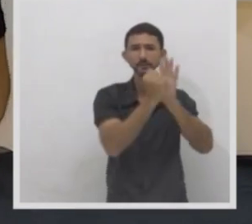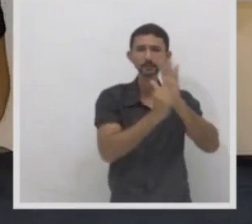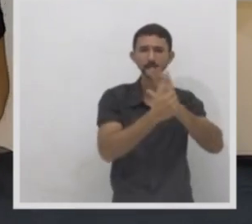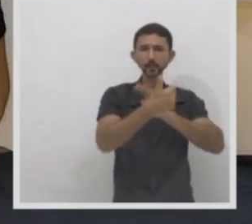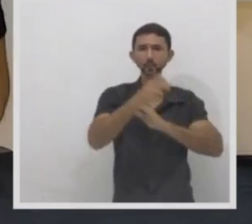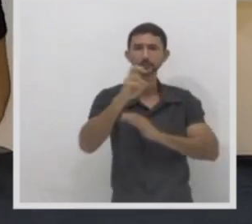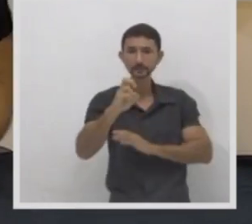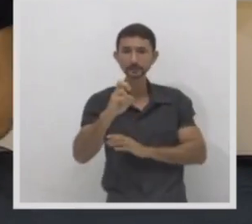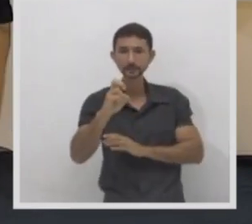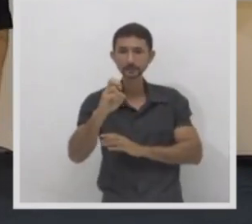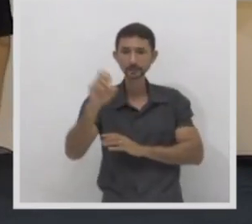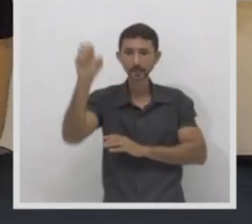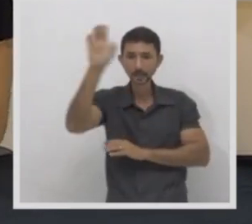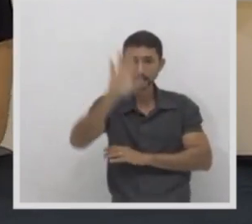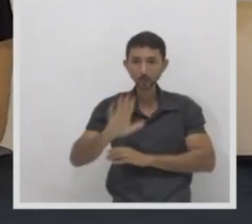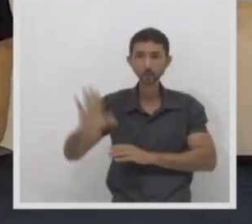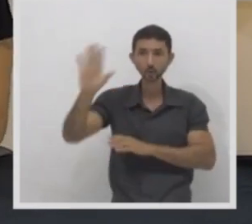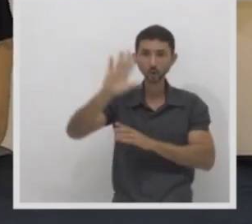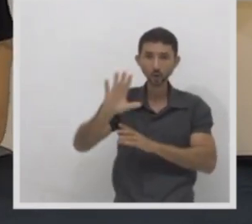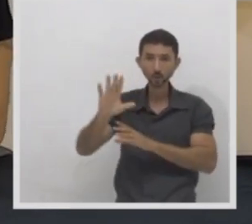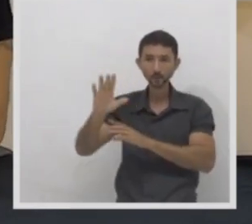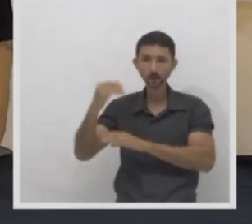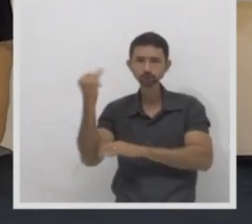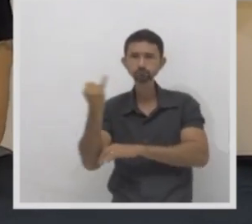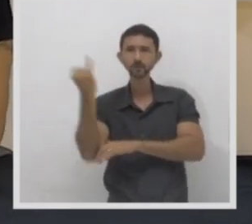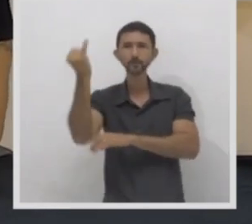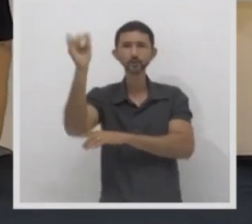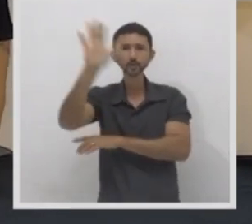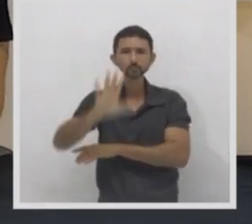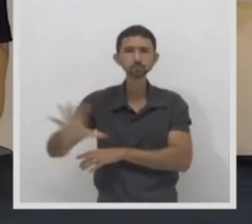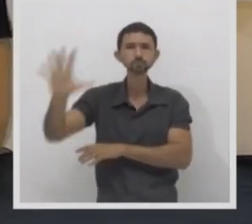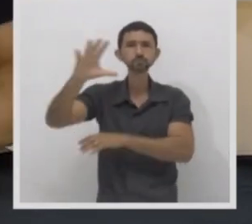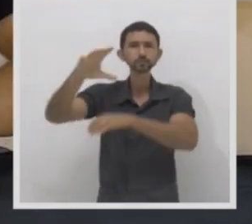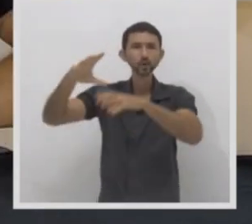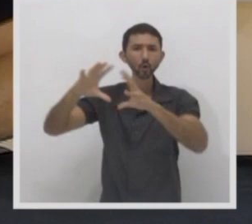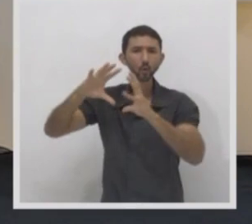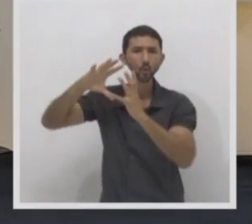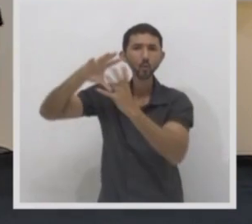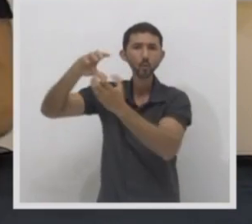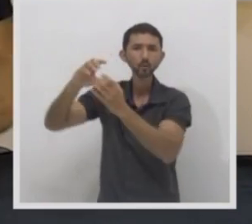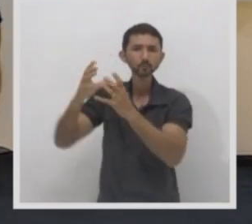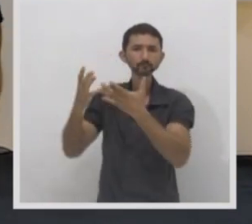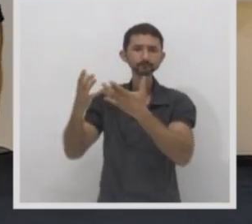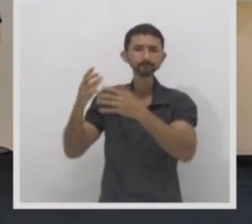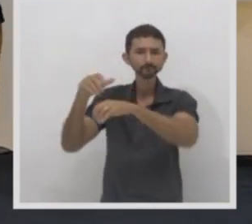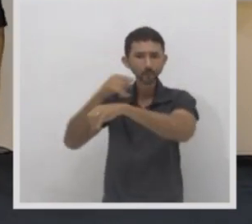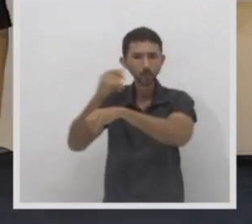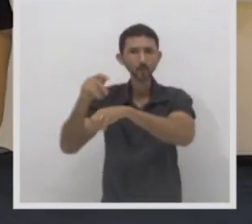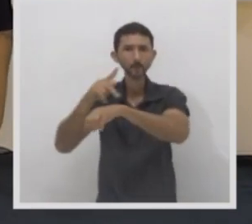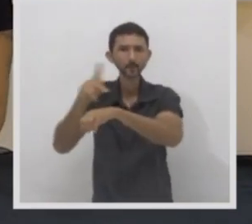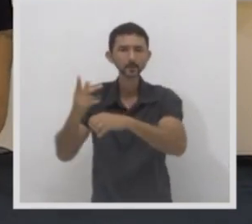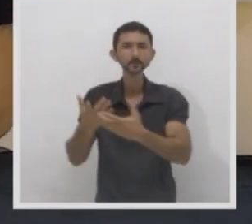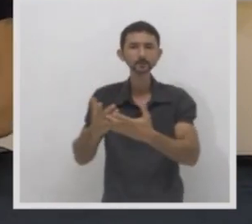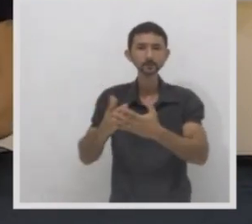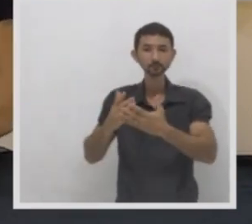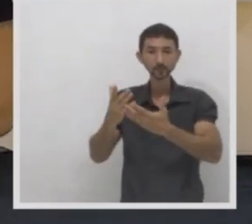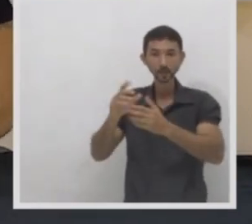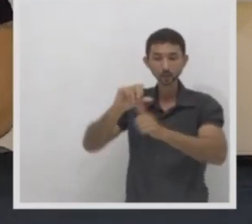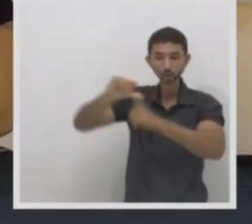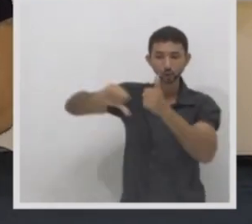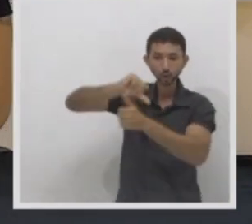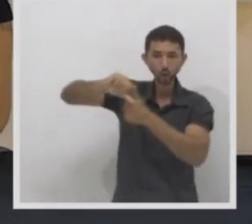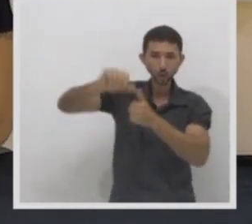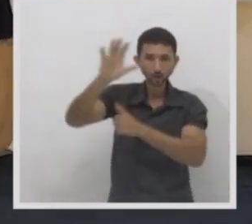centro do mundo, né? E nós temos que a Europa, sendo o centro do mundo, todas as transformações que ocorrem